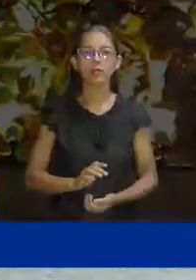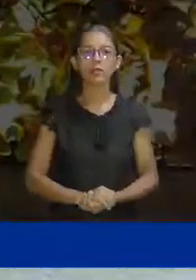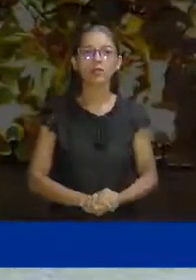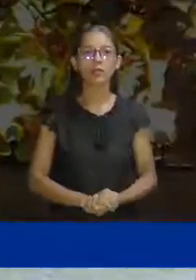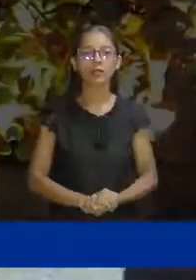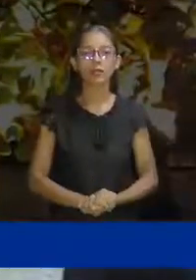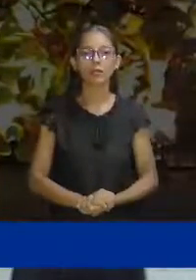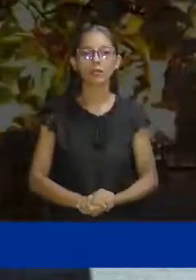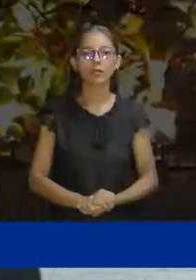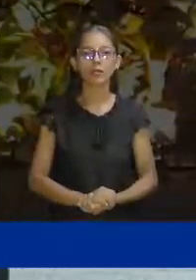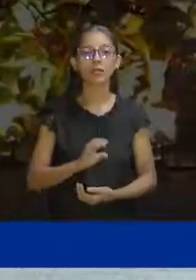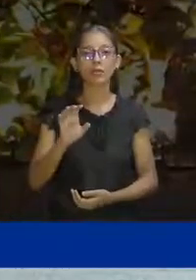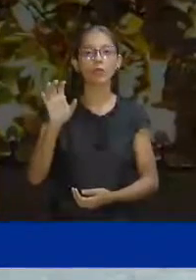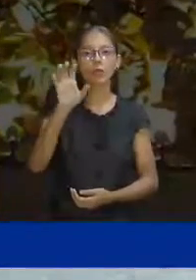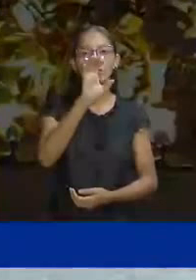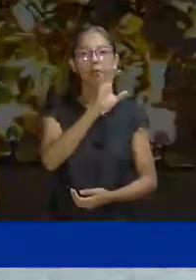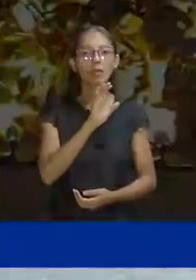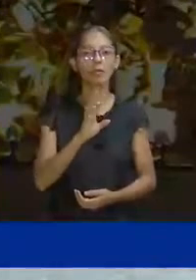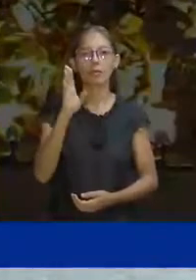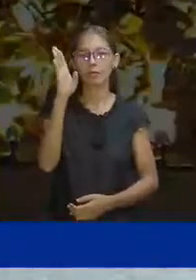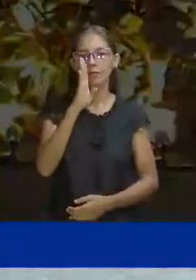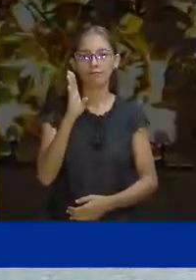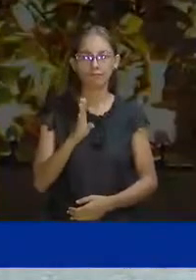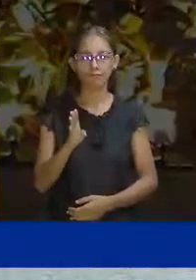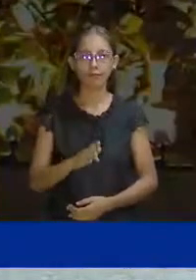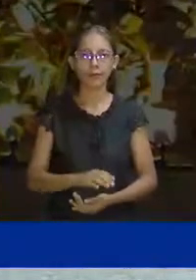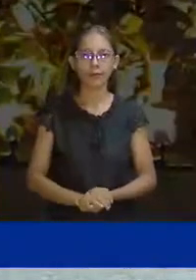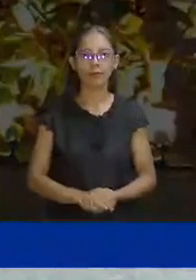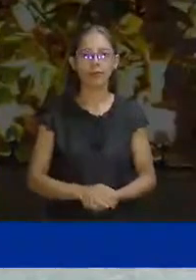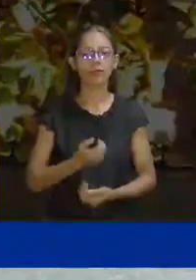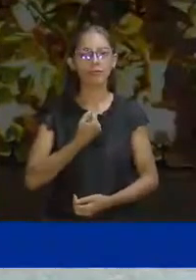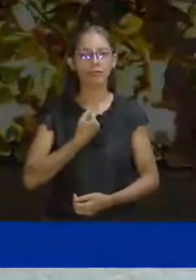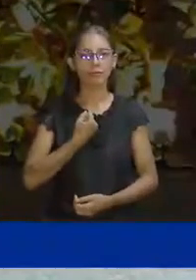número 85, Boccalini, realizado